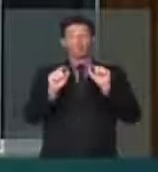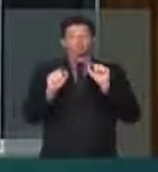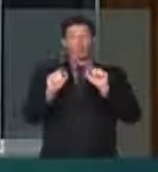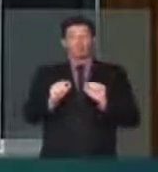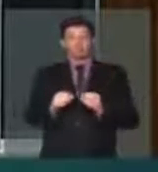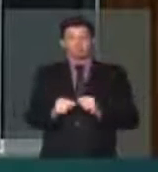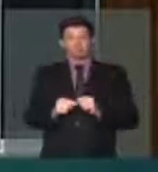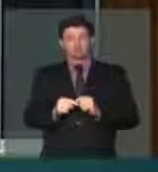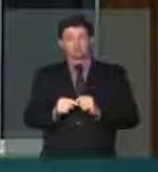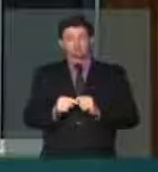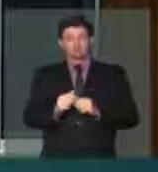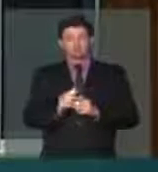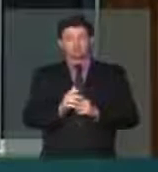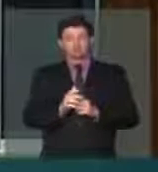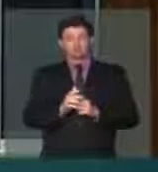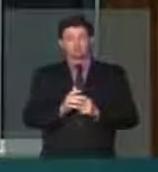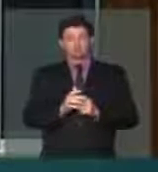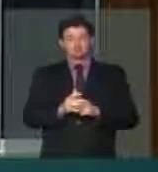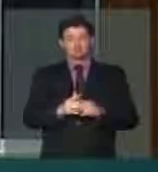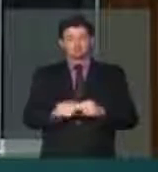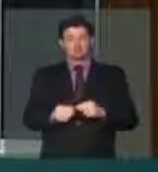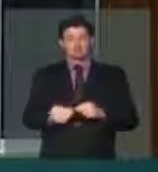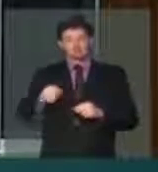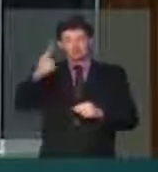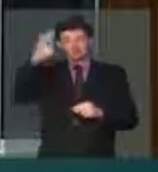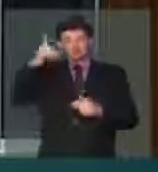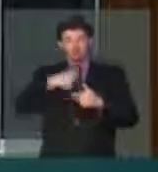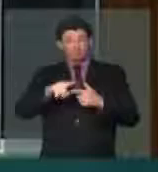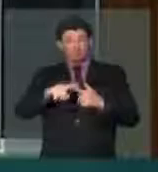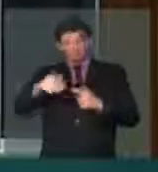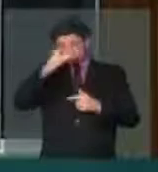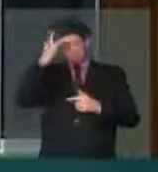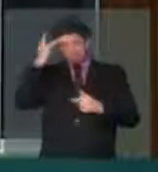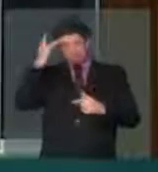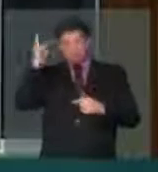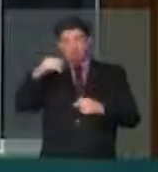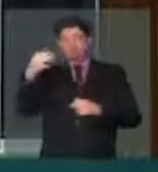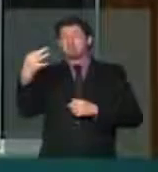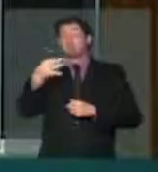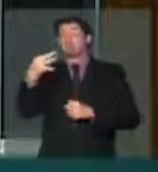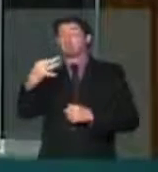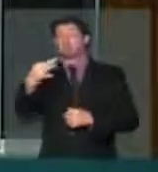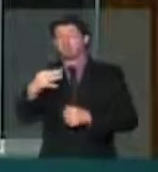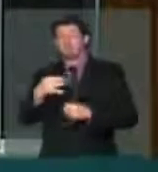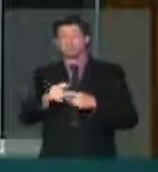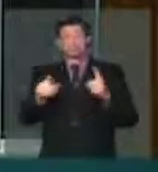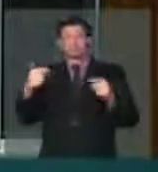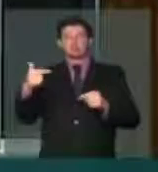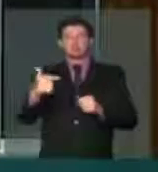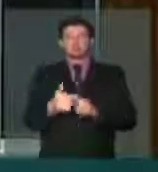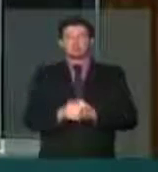dizia: a grande quimera dos homens é a perfeição que eles não as têm.